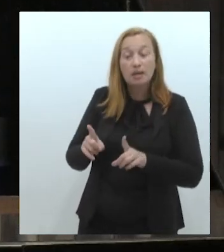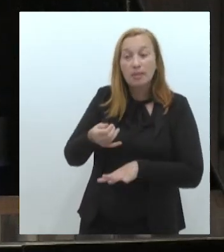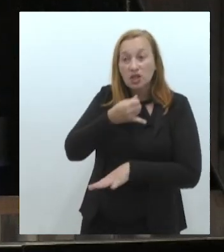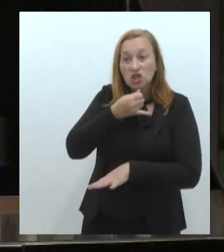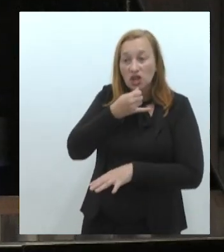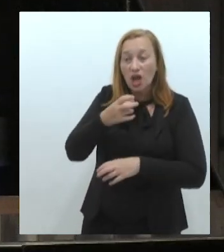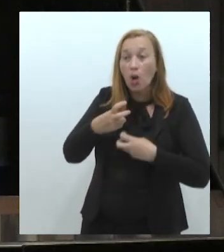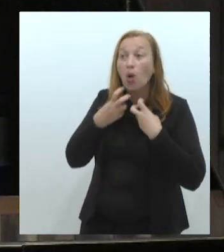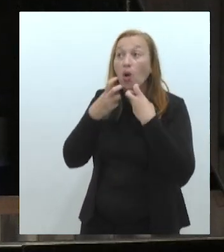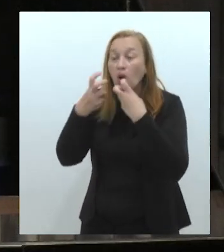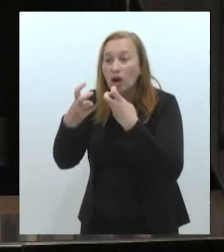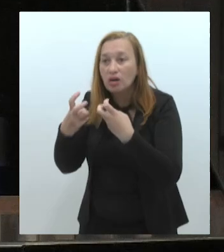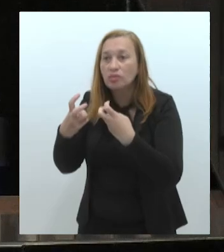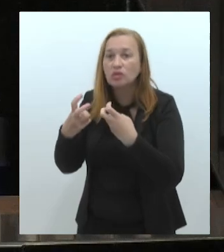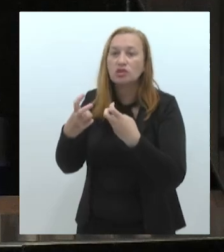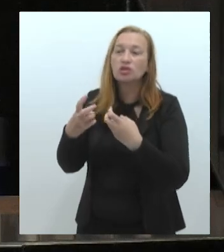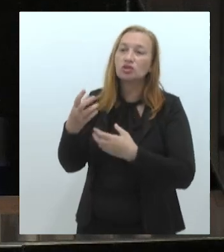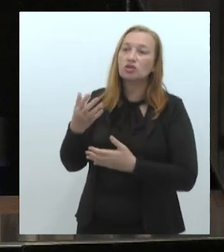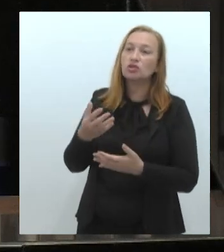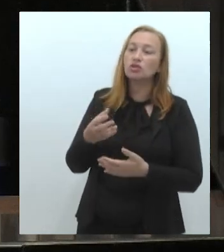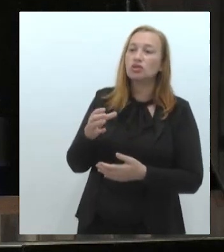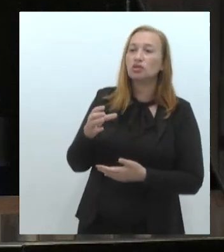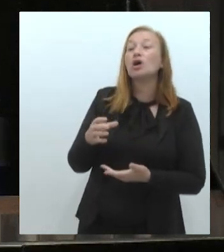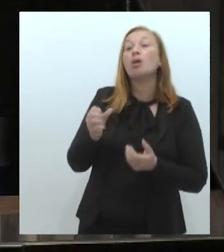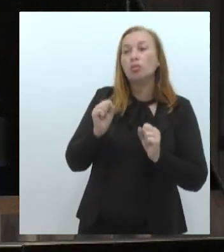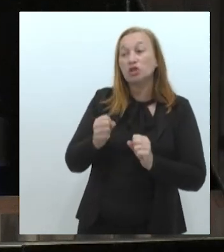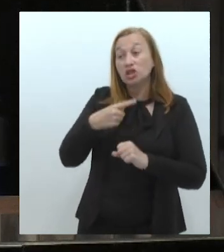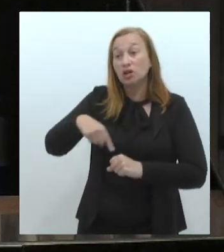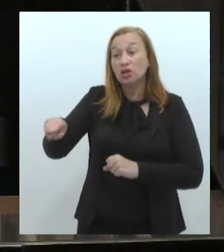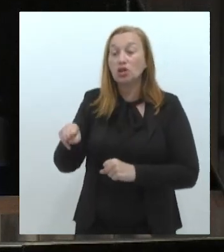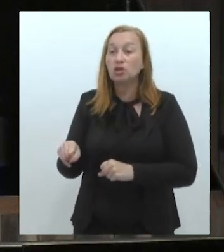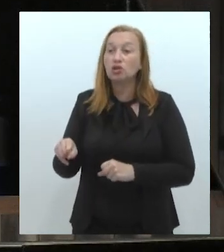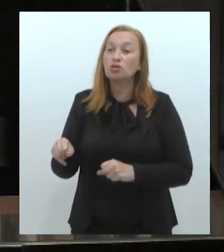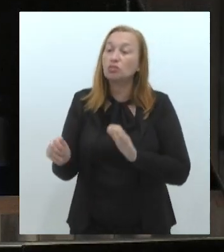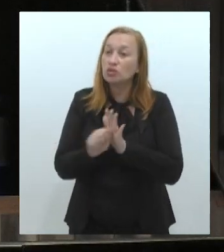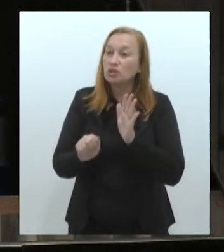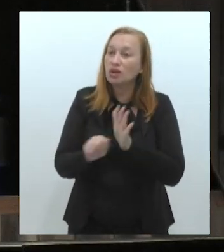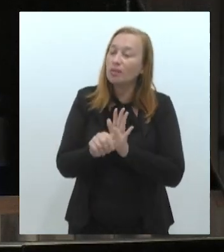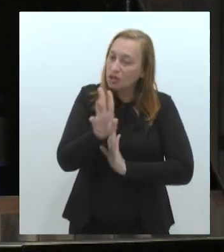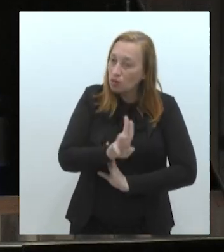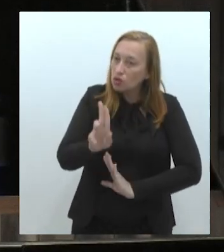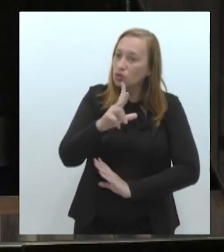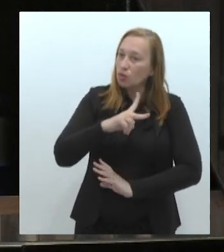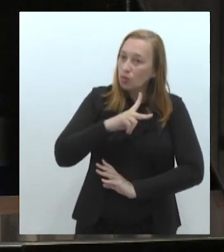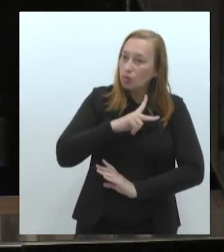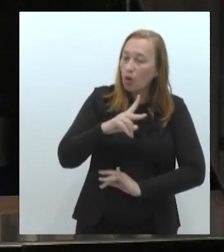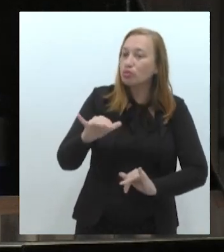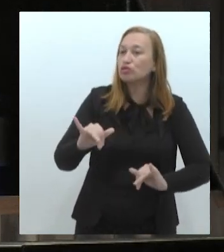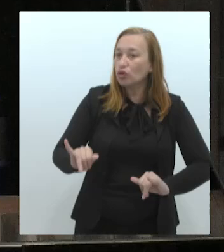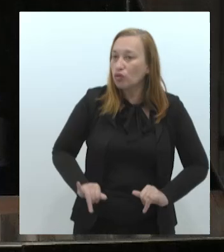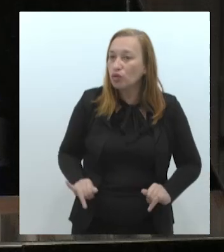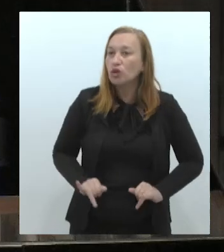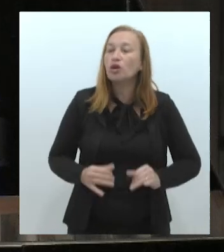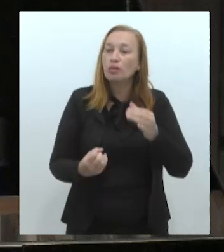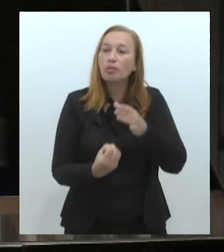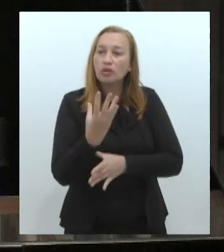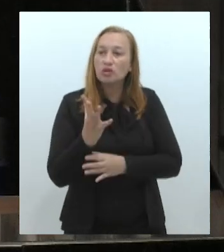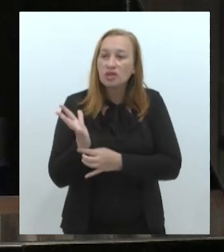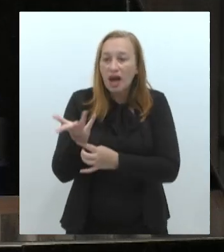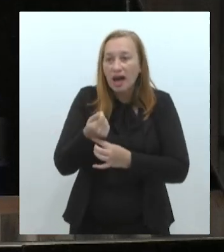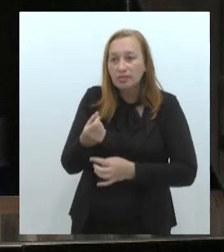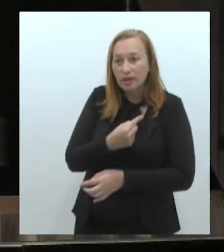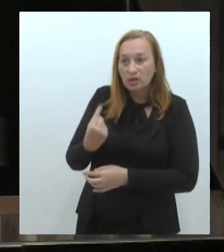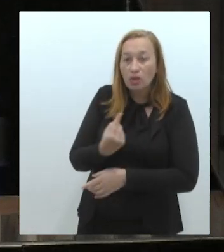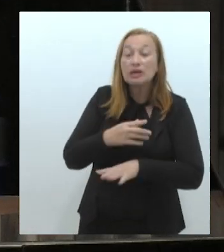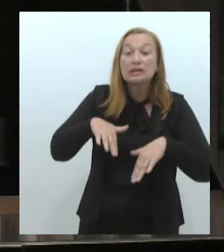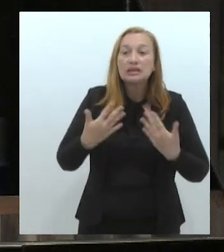socorro. Esses jovens poderiam estar entrando no tráfico e eles estão usando a sua própria dor para produzir arte para a gente.